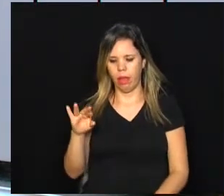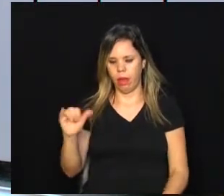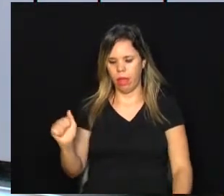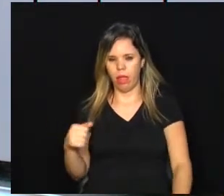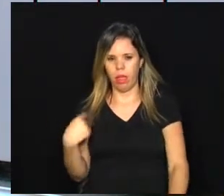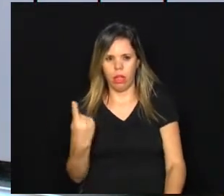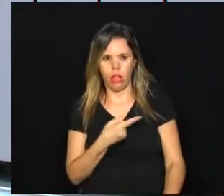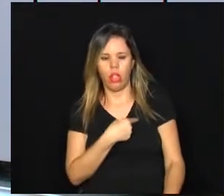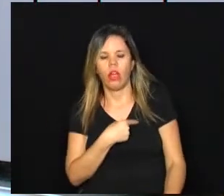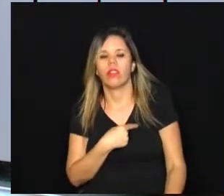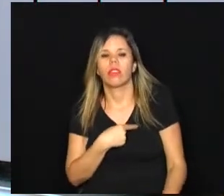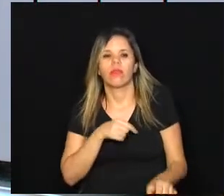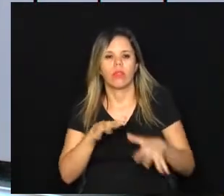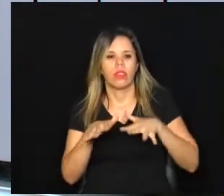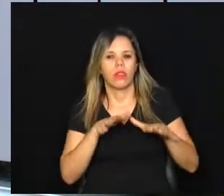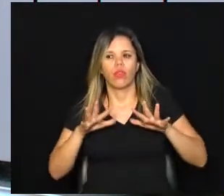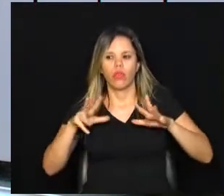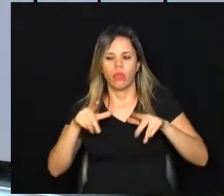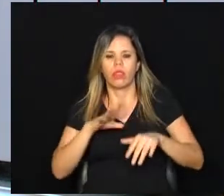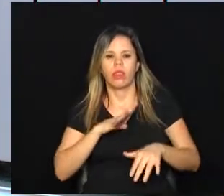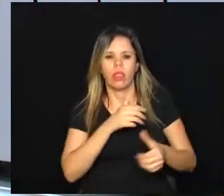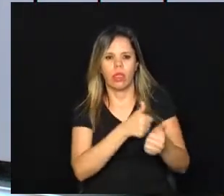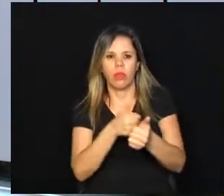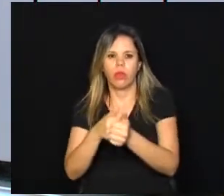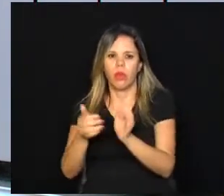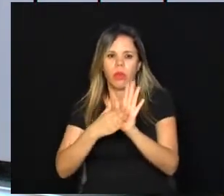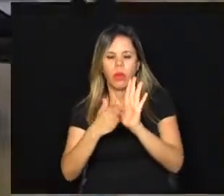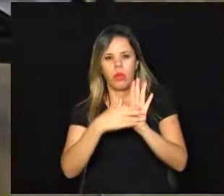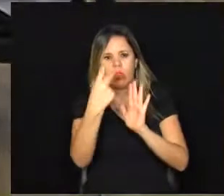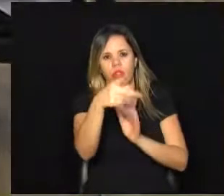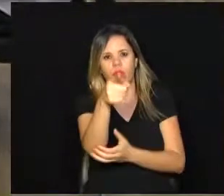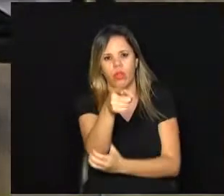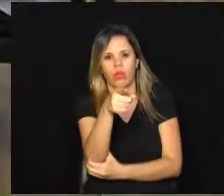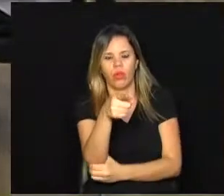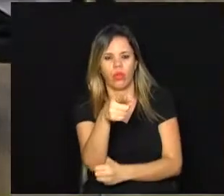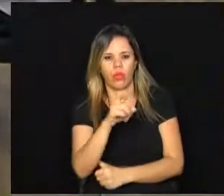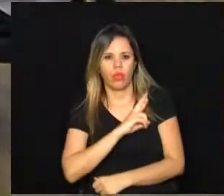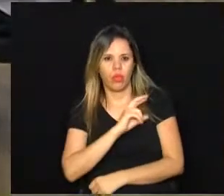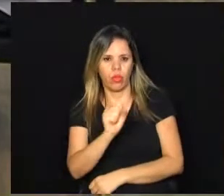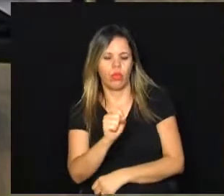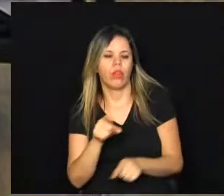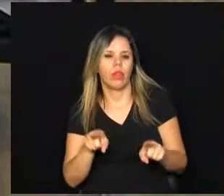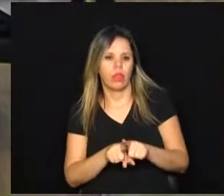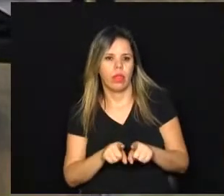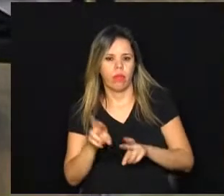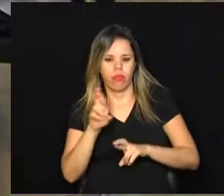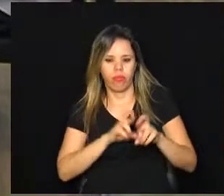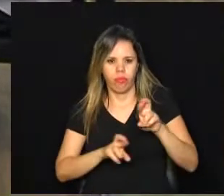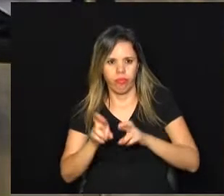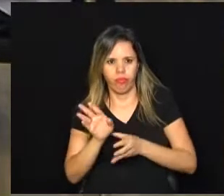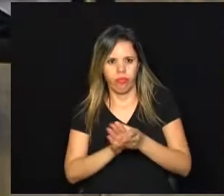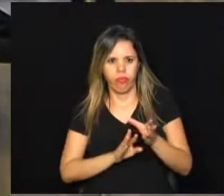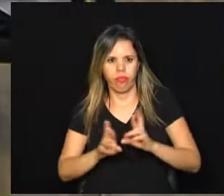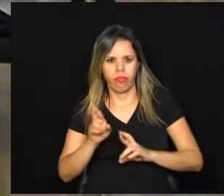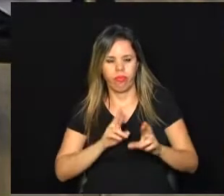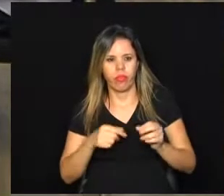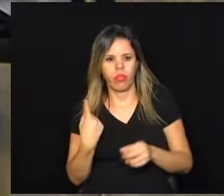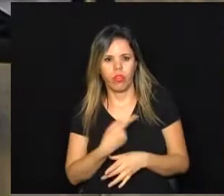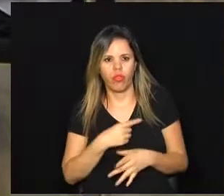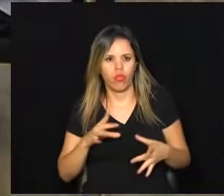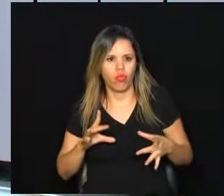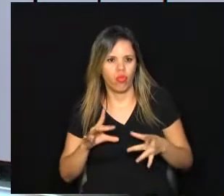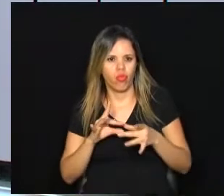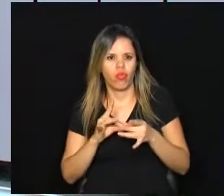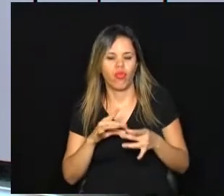um encontro, Gabriel. Foi sua proposta, Rossini, você propôs isso no nosso Conselho Fiscal. Pois é. E aí nós juntamos todas